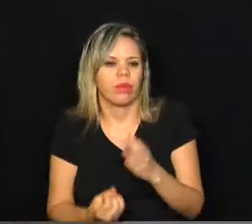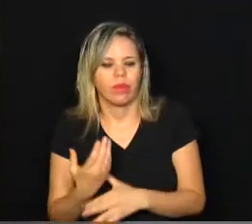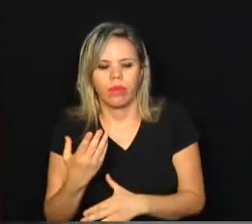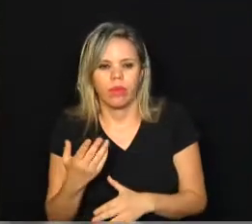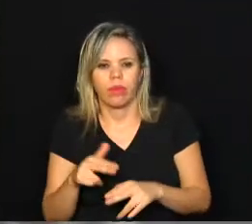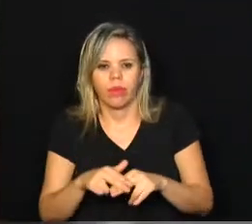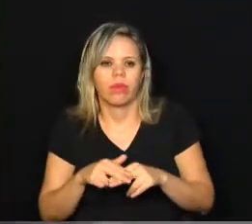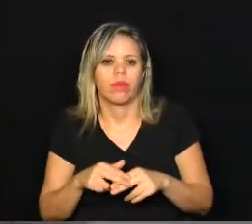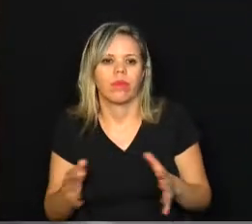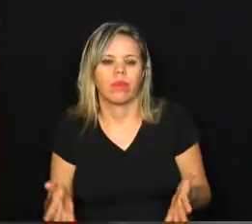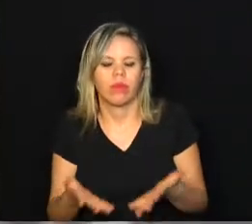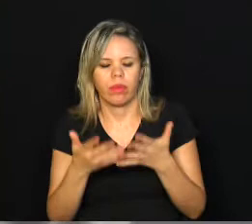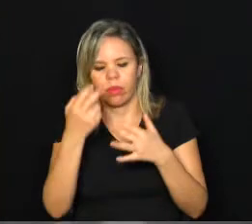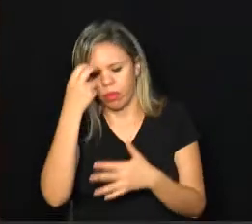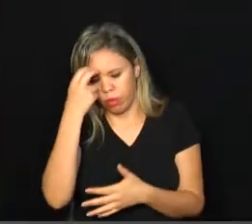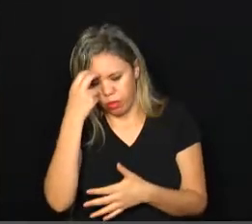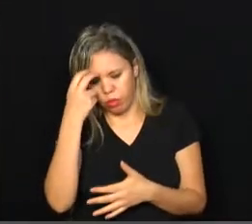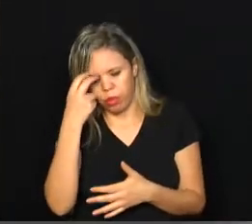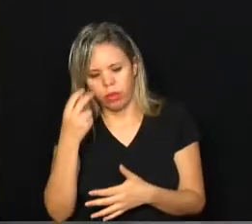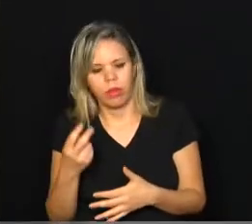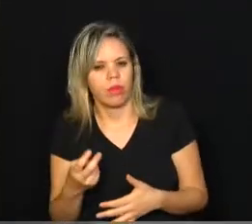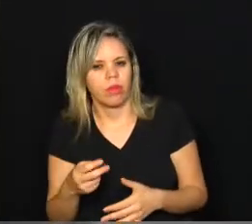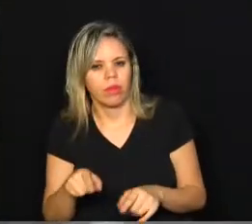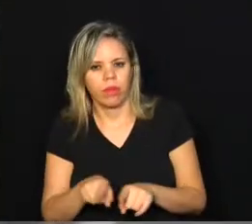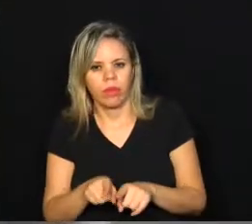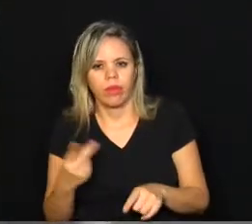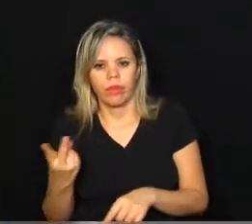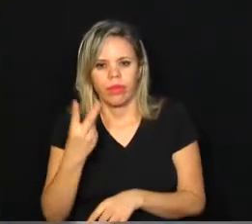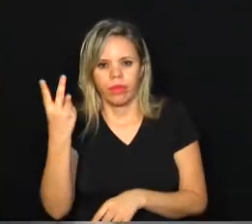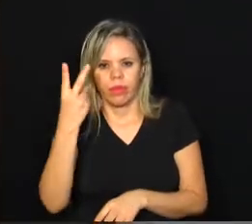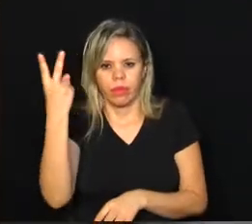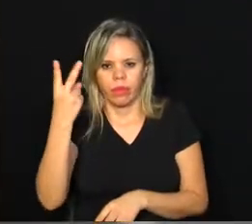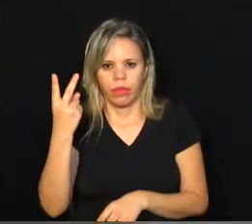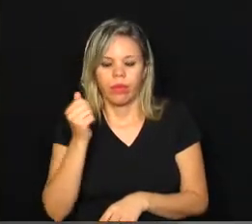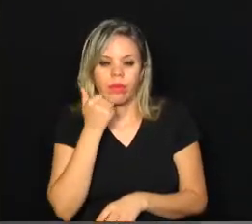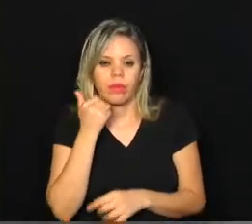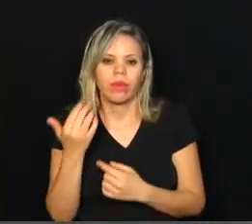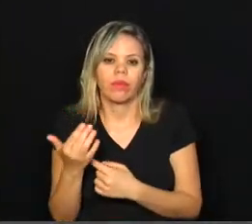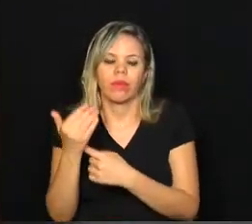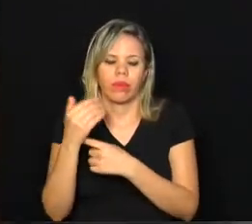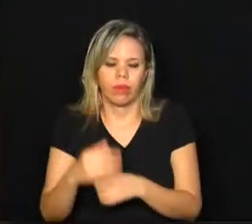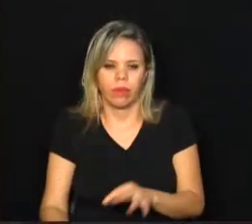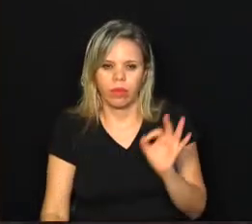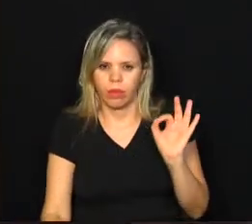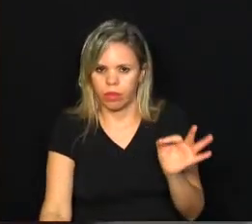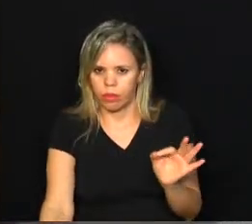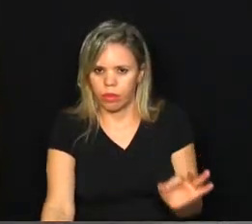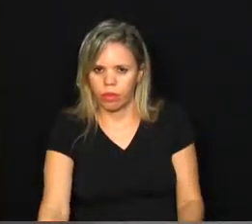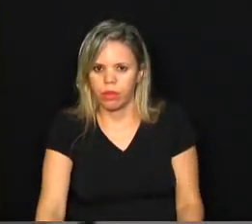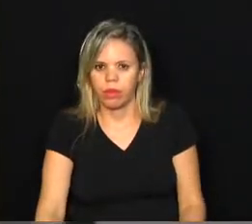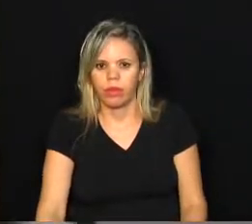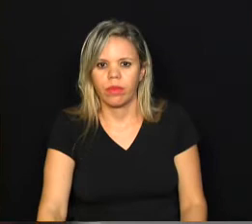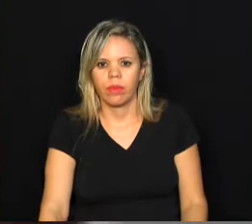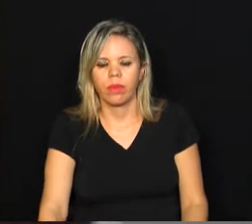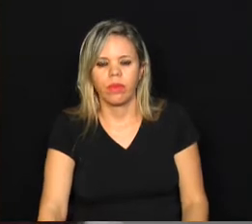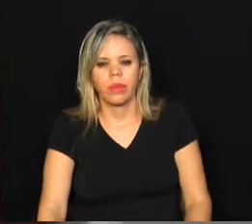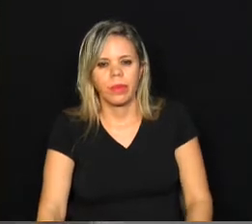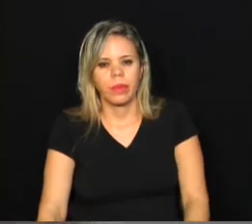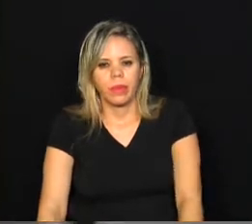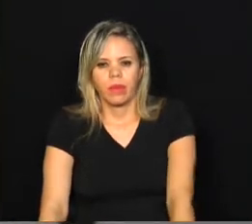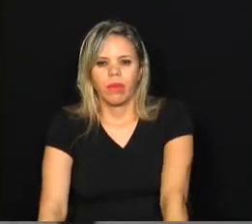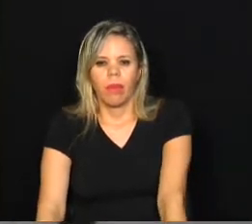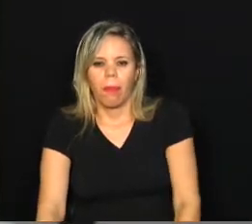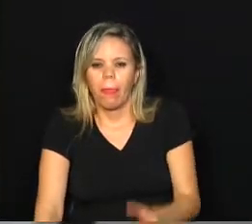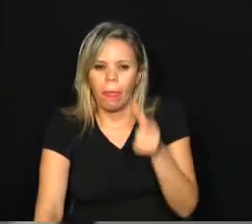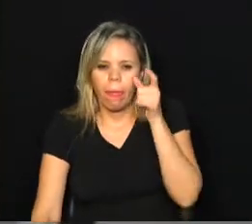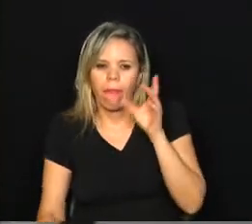esse fomento pela cultura e inovação e pela valorização à ciência e tecnologia, certo? Aí, quando você vê isso